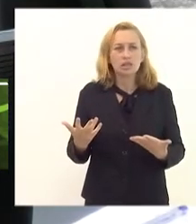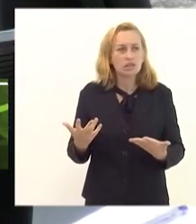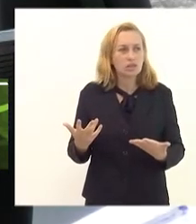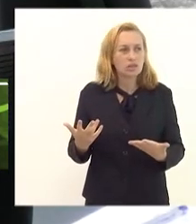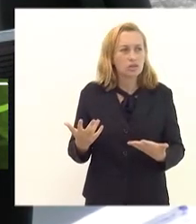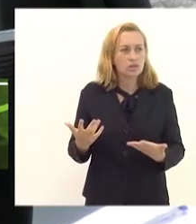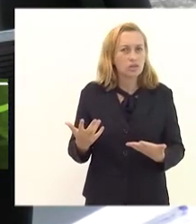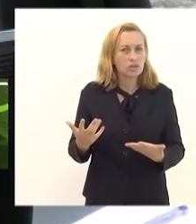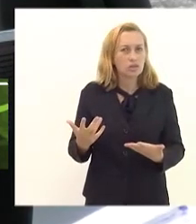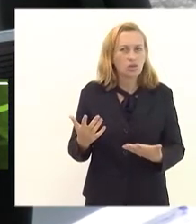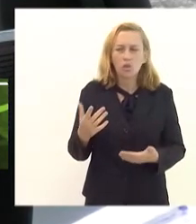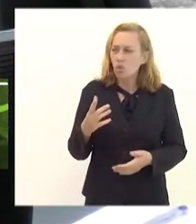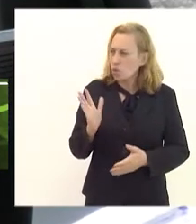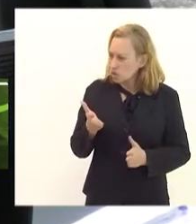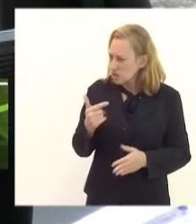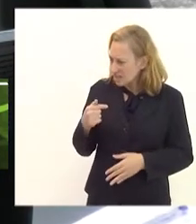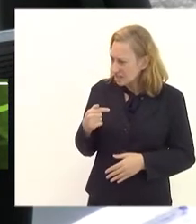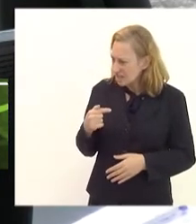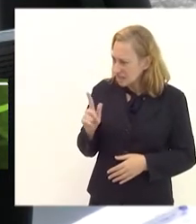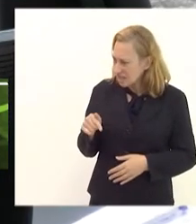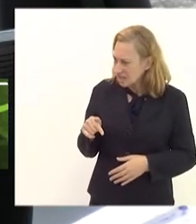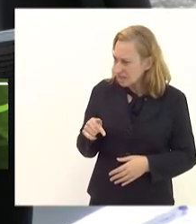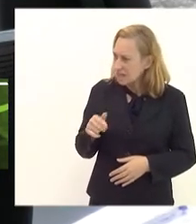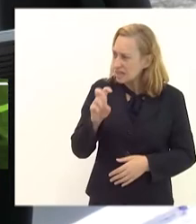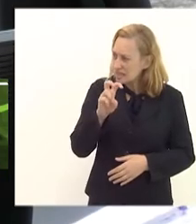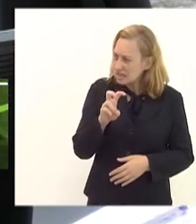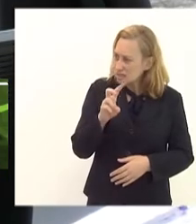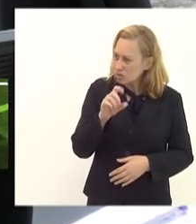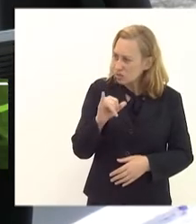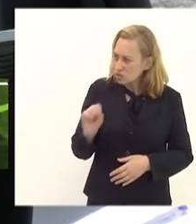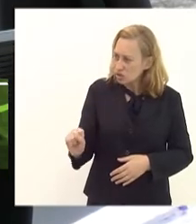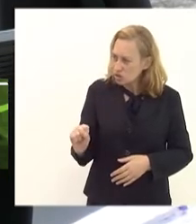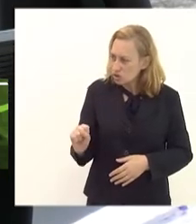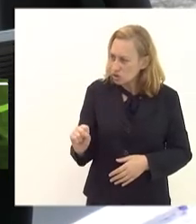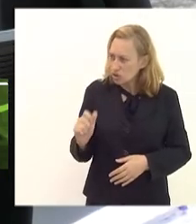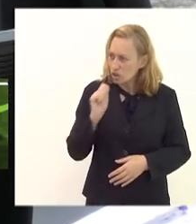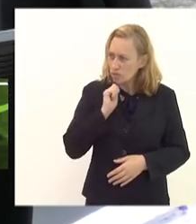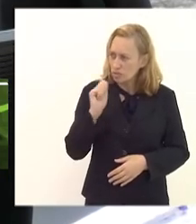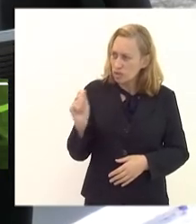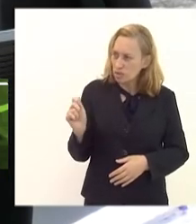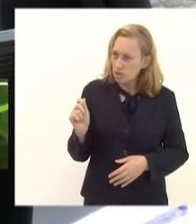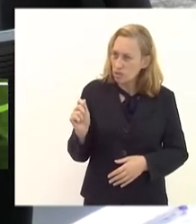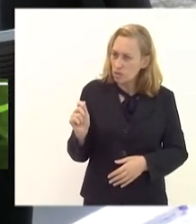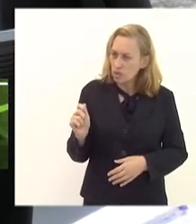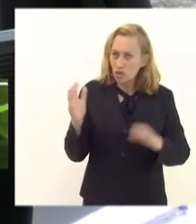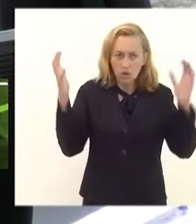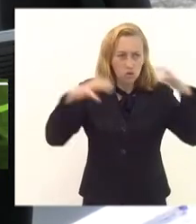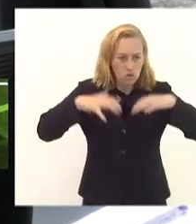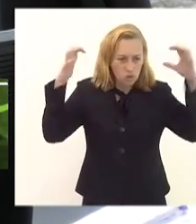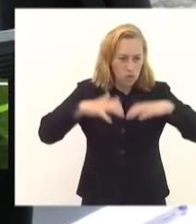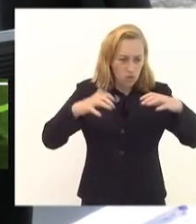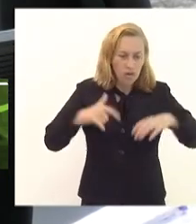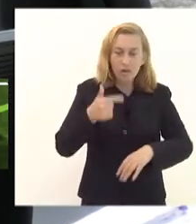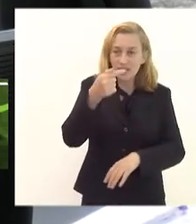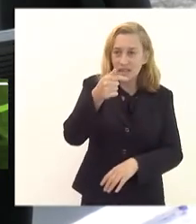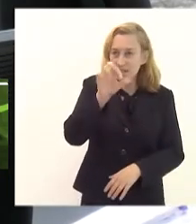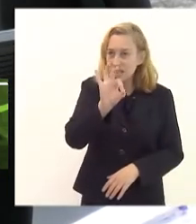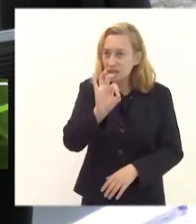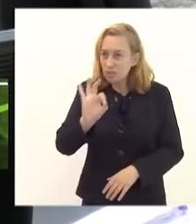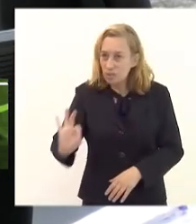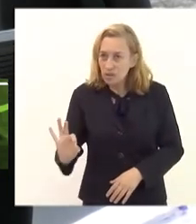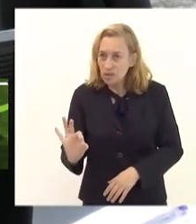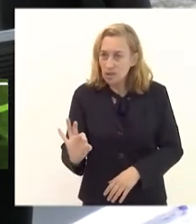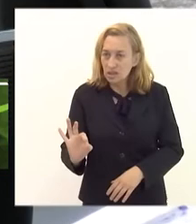Nós estamos no dia. Hoje é 7, né? É. Em 5 dias de abril, choveu 70%